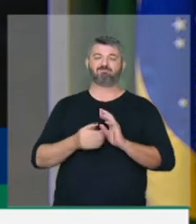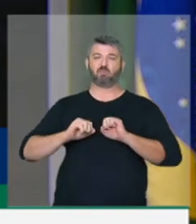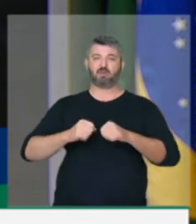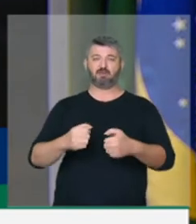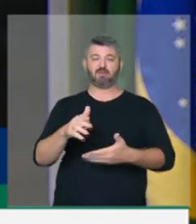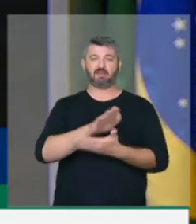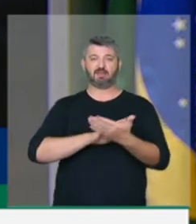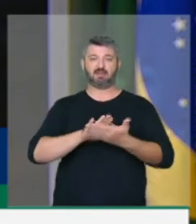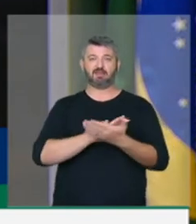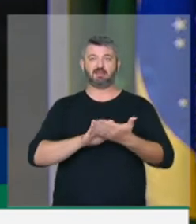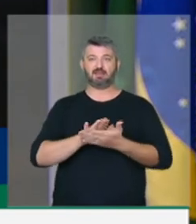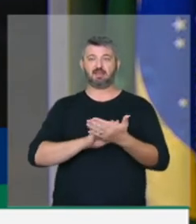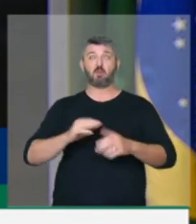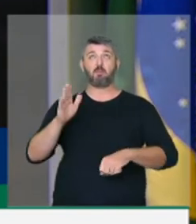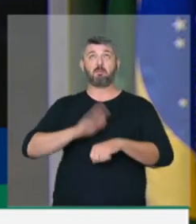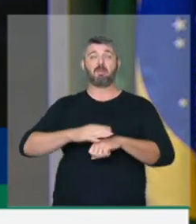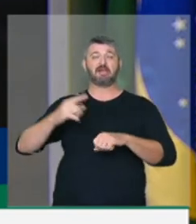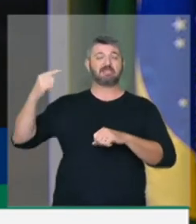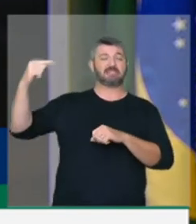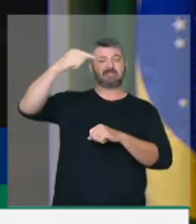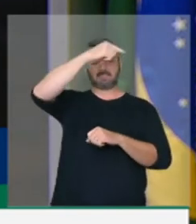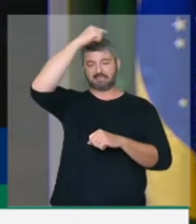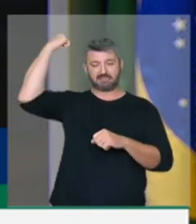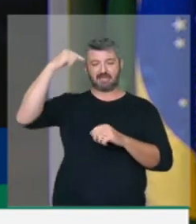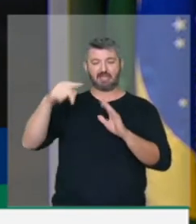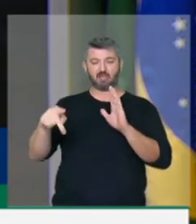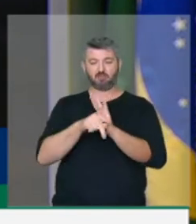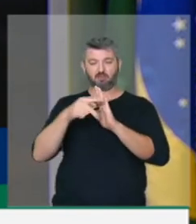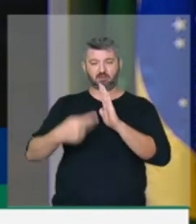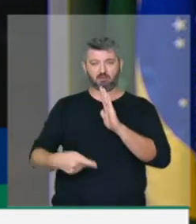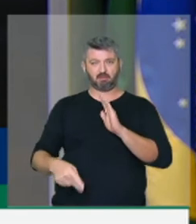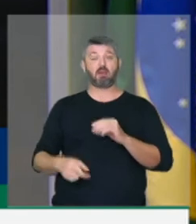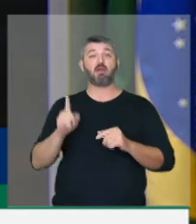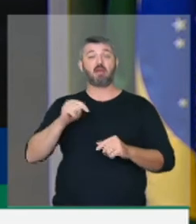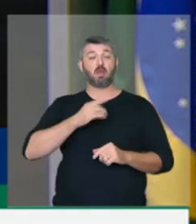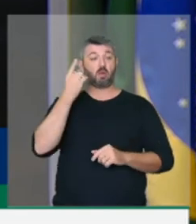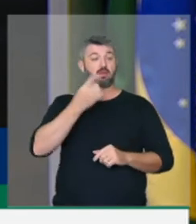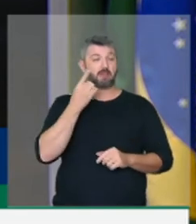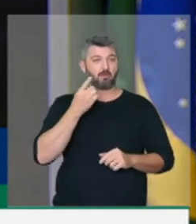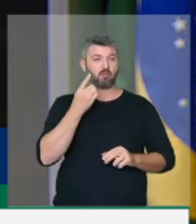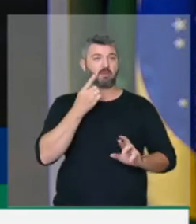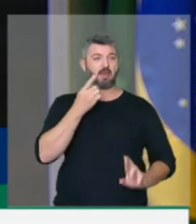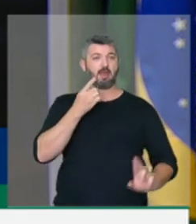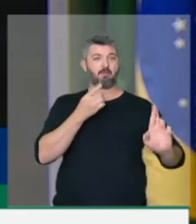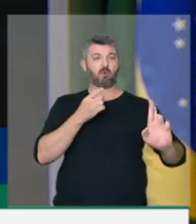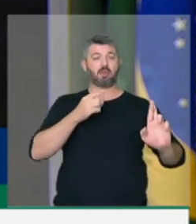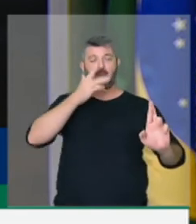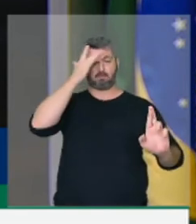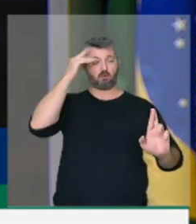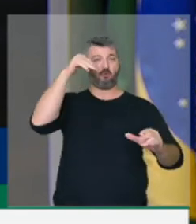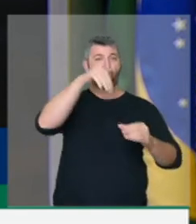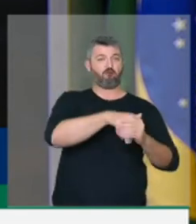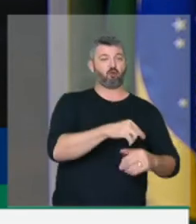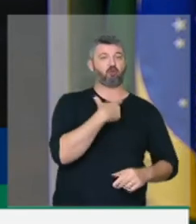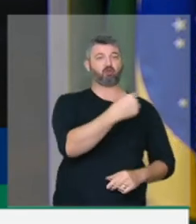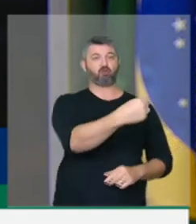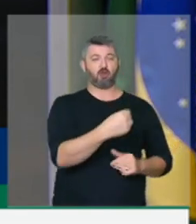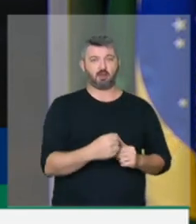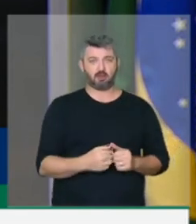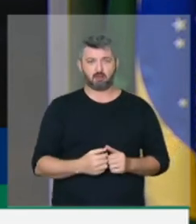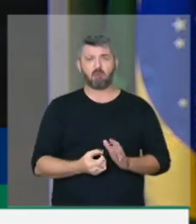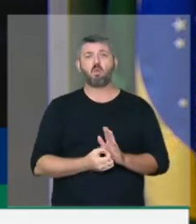defendendo aquilo que lhe é mais sagrado, que é a possibilidade de um deputado representar o seu eleitor. Quantas vezes